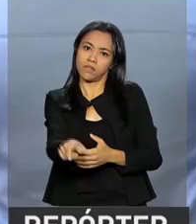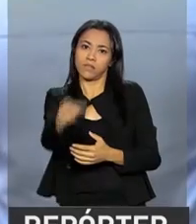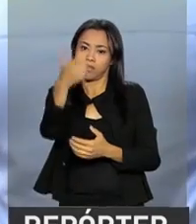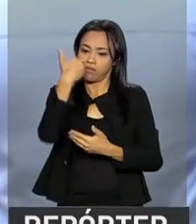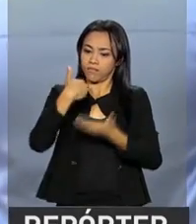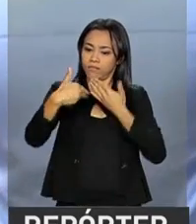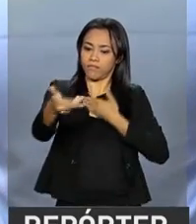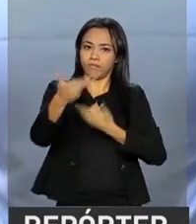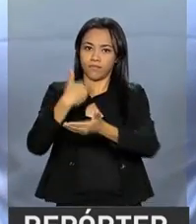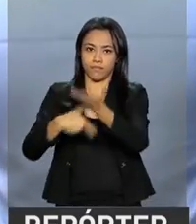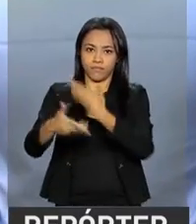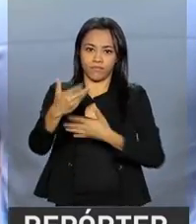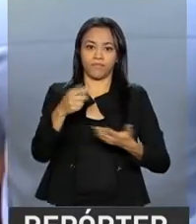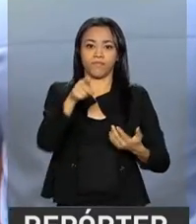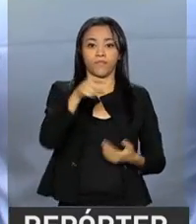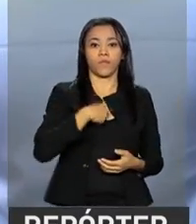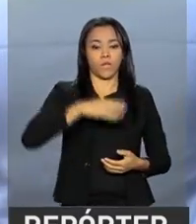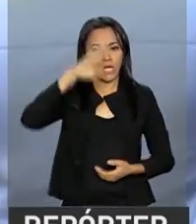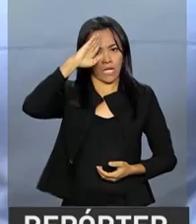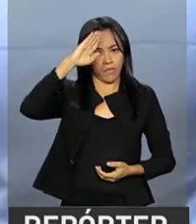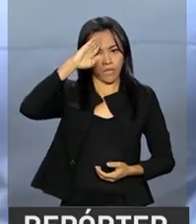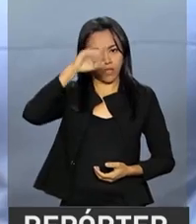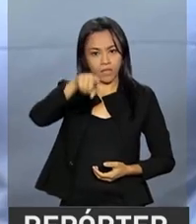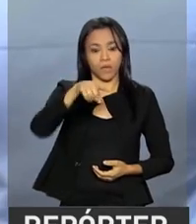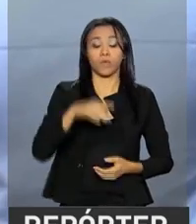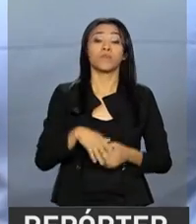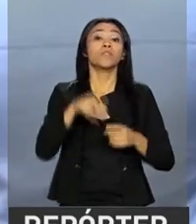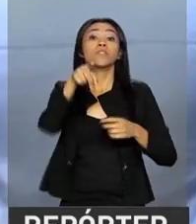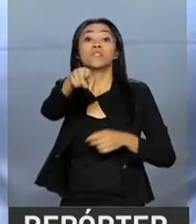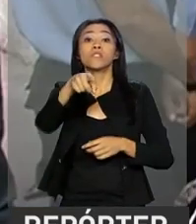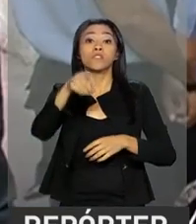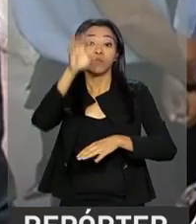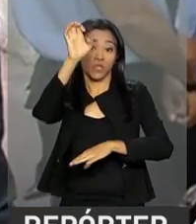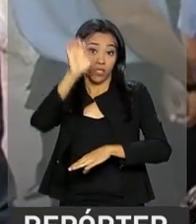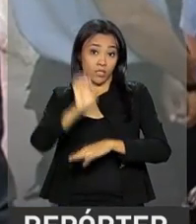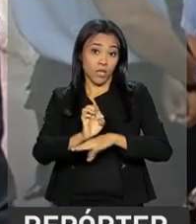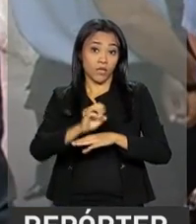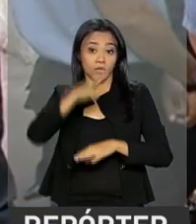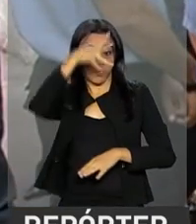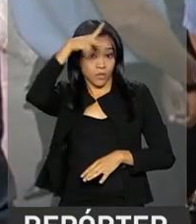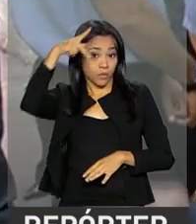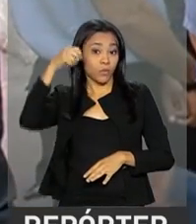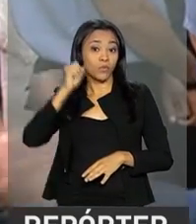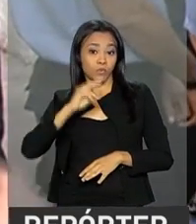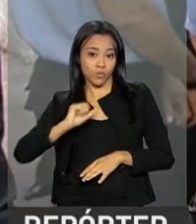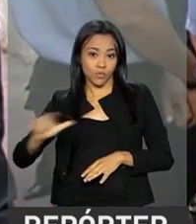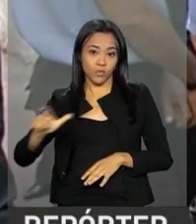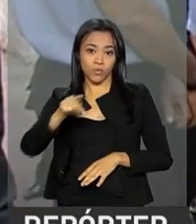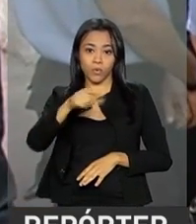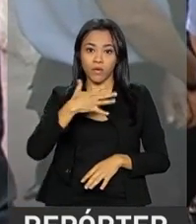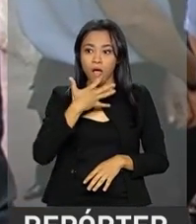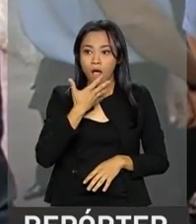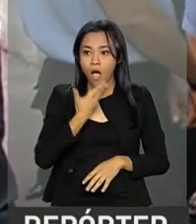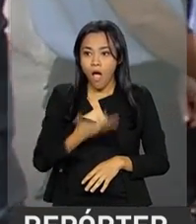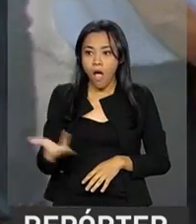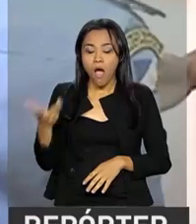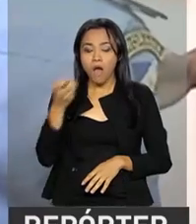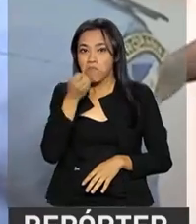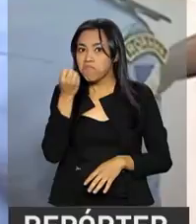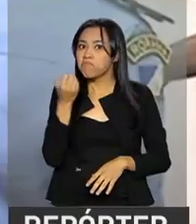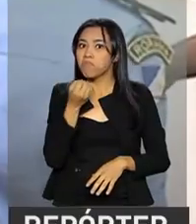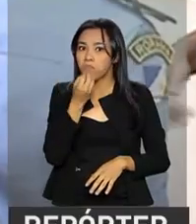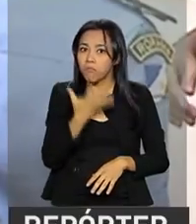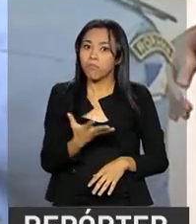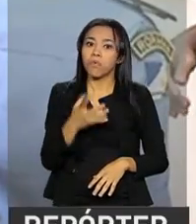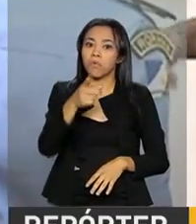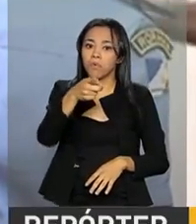comunidade. O capitão da Polícia Militar de Mato Grosso do Sul ficou impressionado com os resultados apresentados por esse modelo de policiamento.